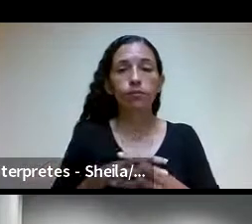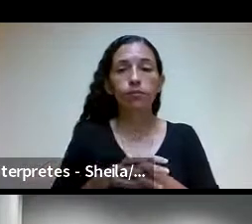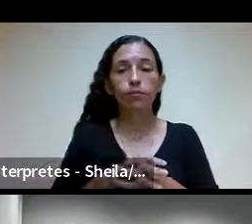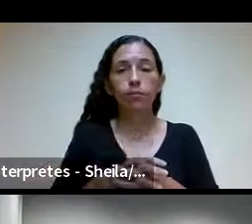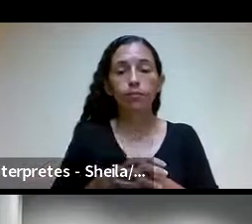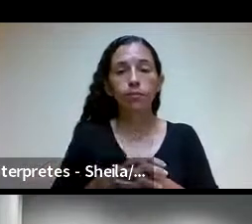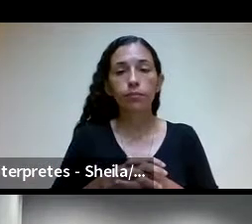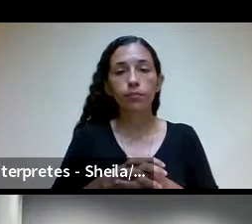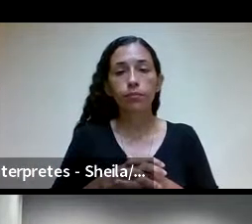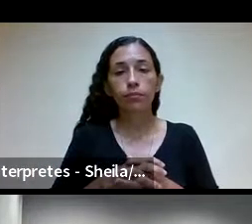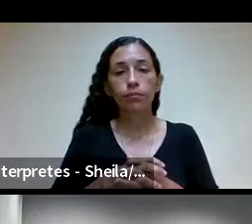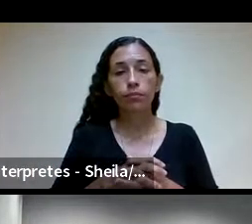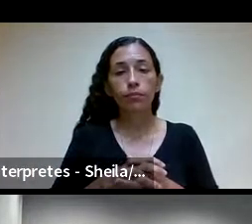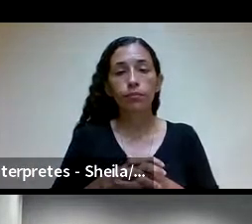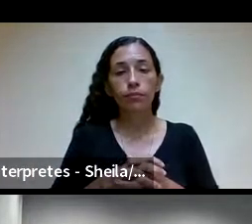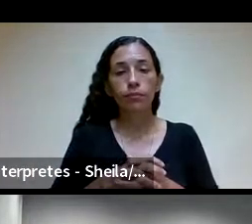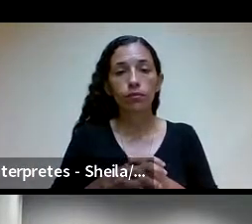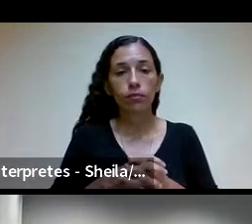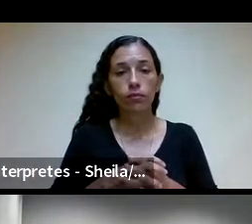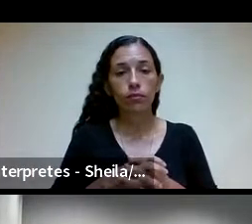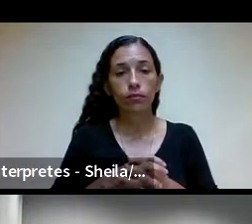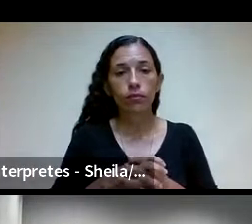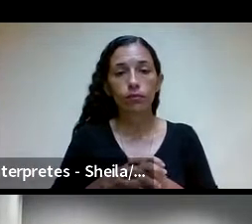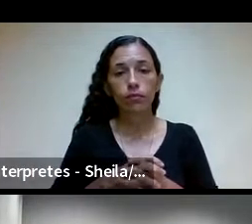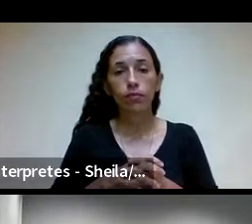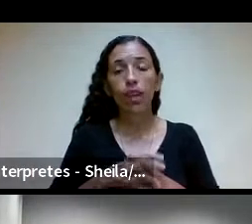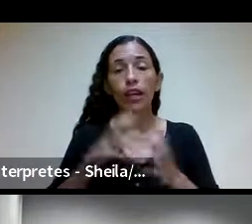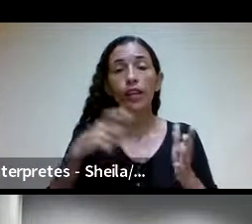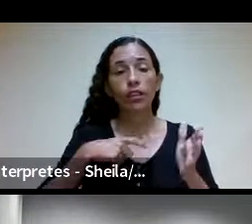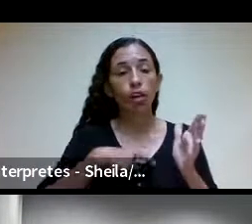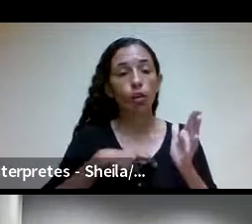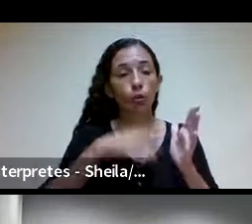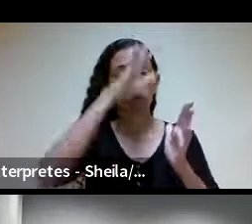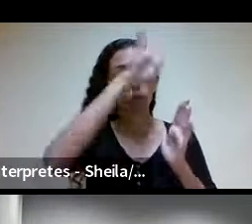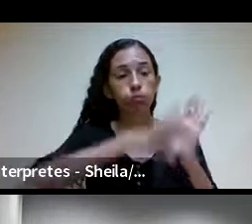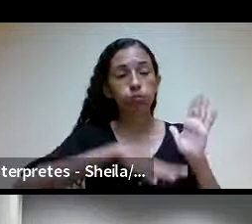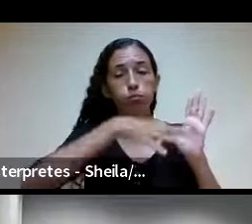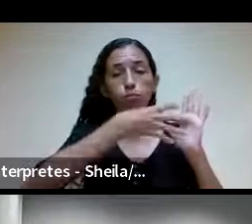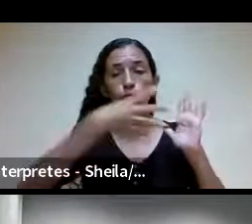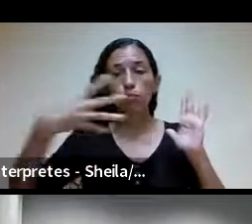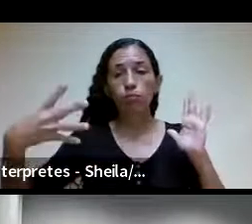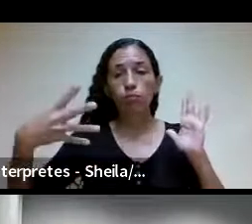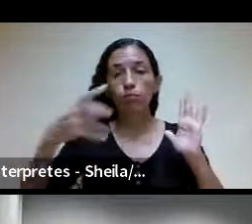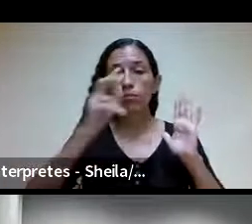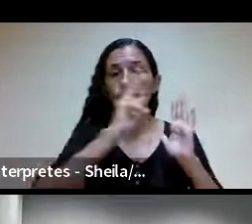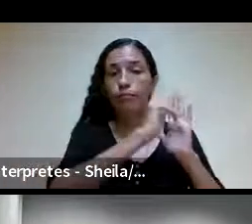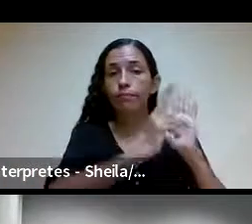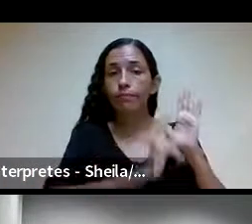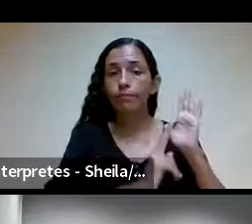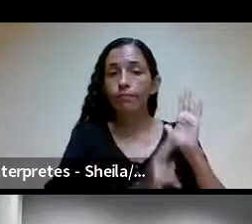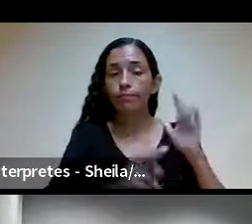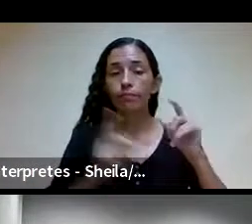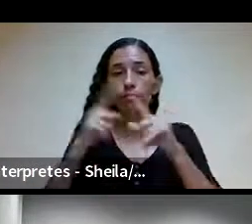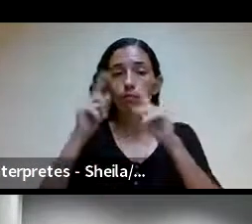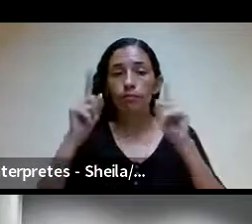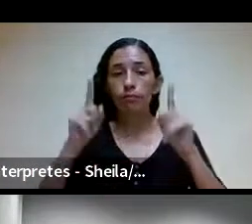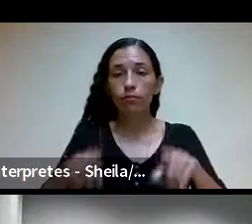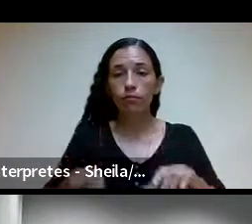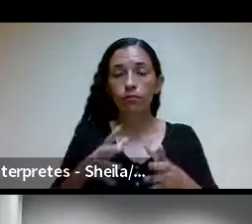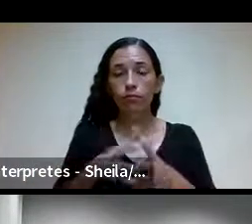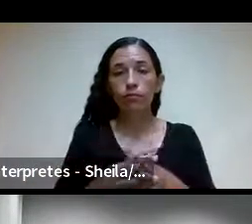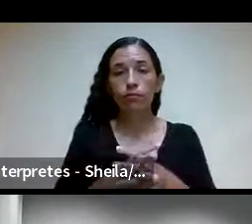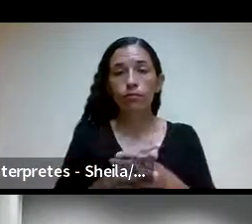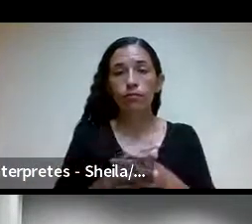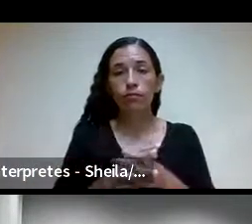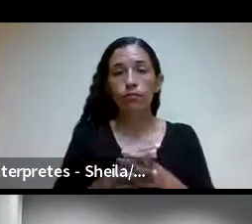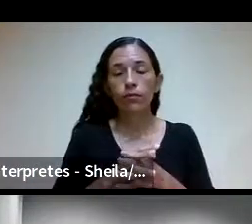da requisição dos servidores descrito na tabela de folha 70/71, com efeitos a contar do prazo